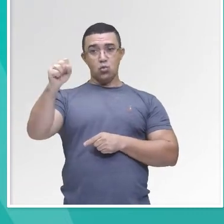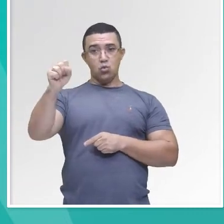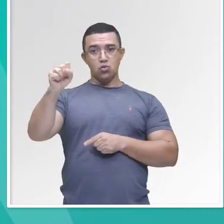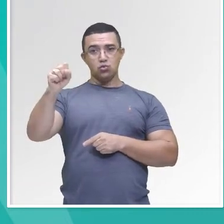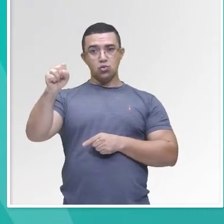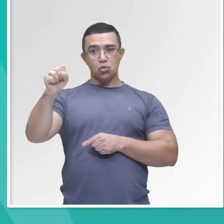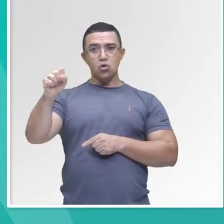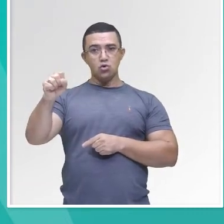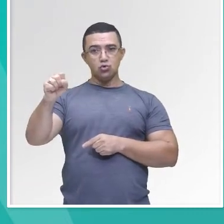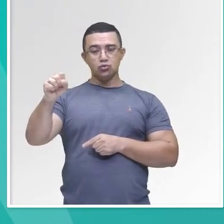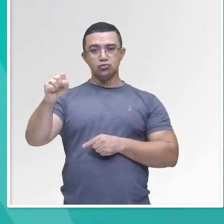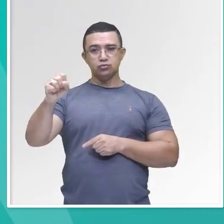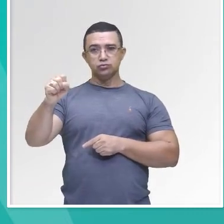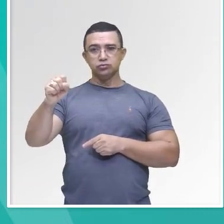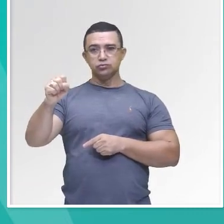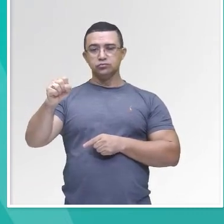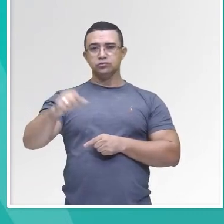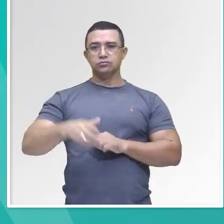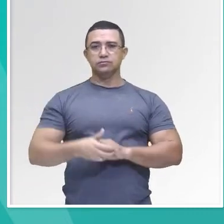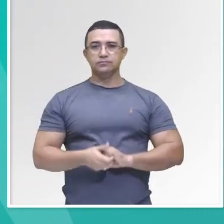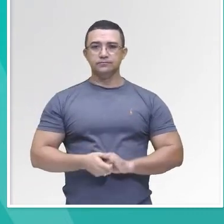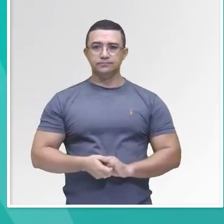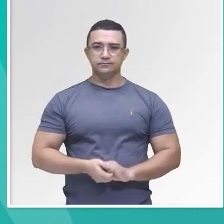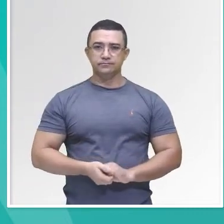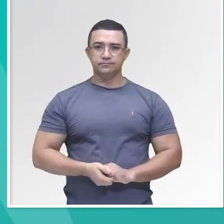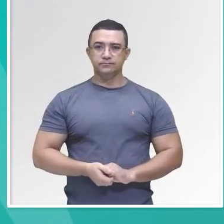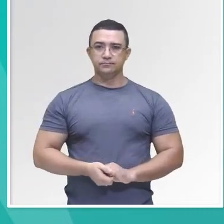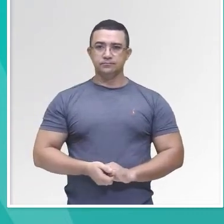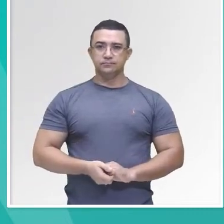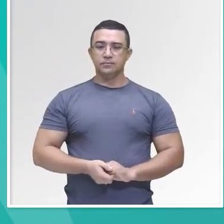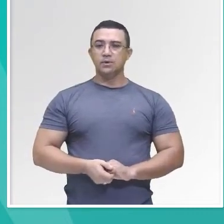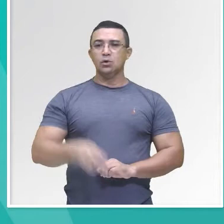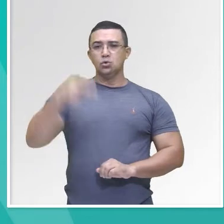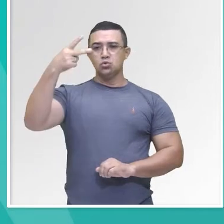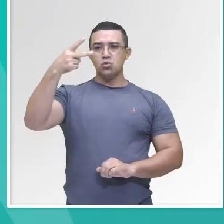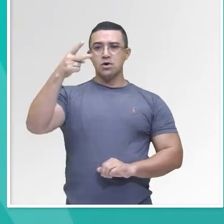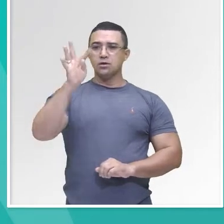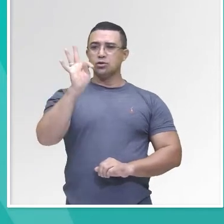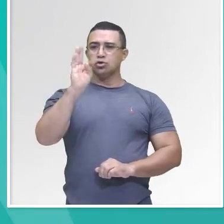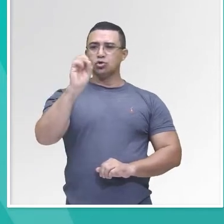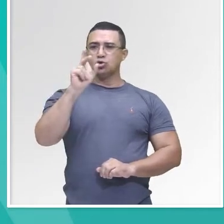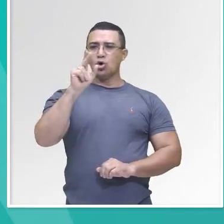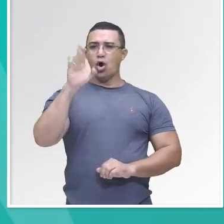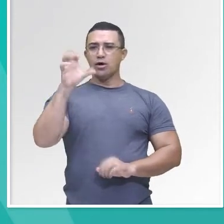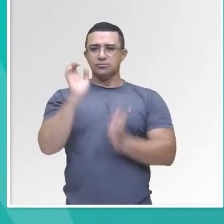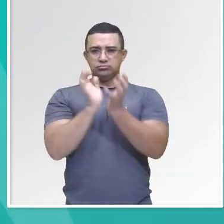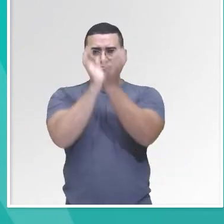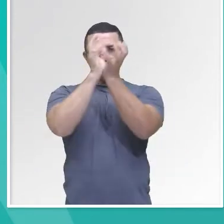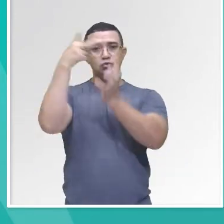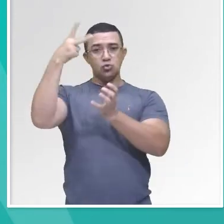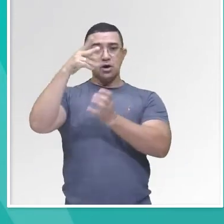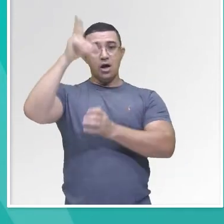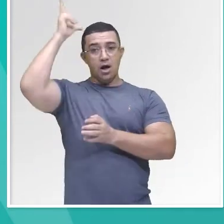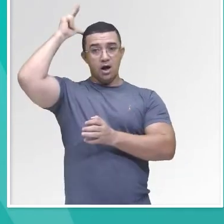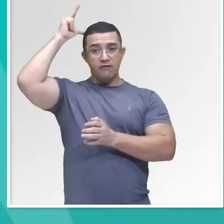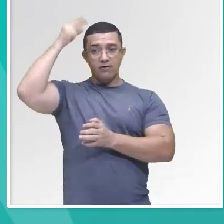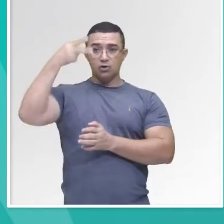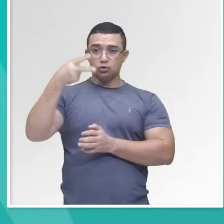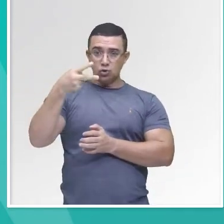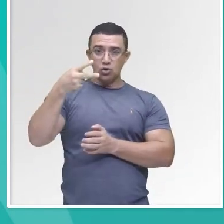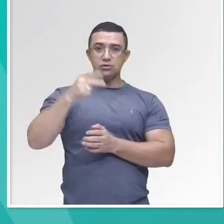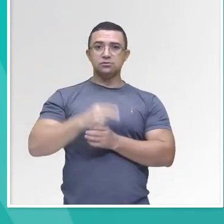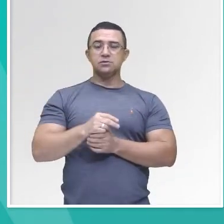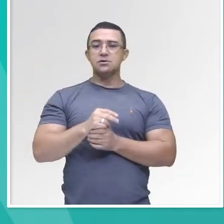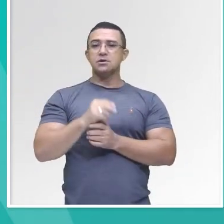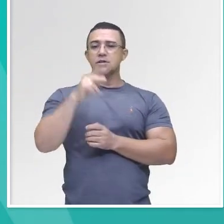seu time, tá? No seu exército. 2 torres, 2 cavalos, 2